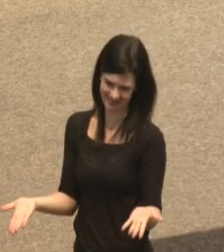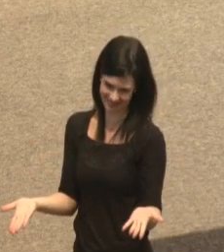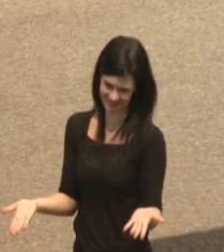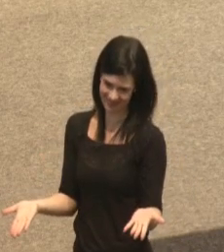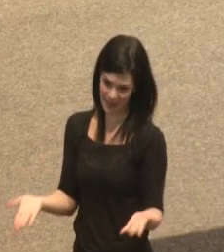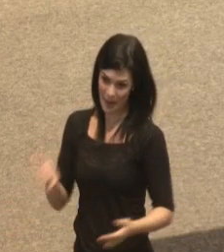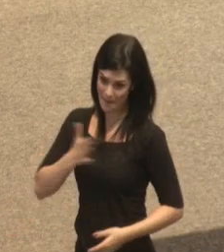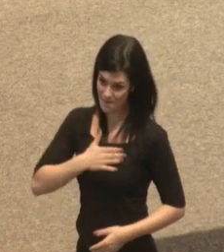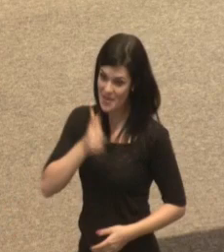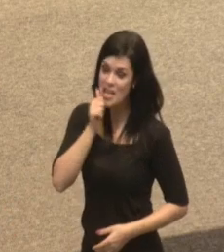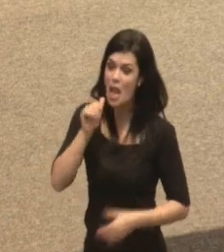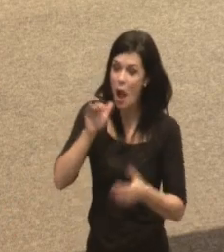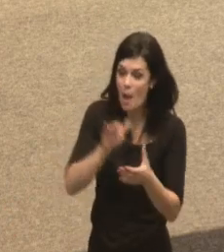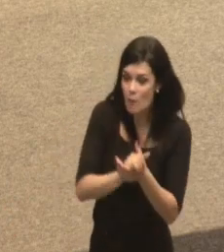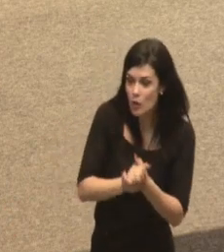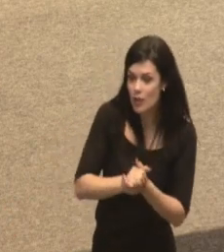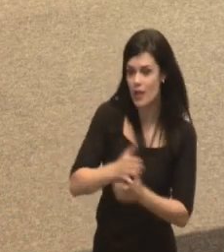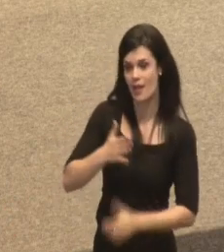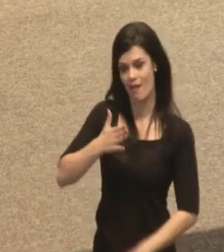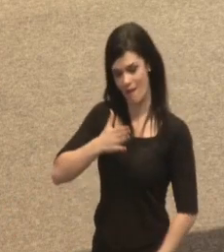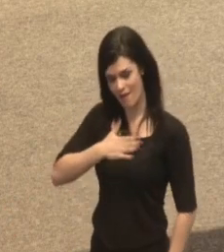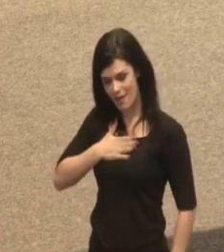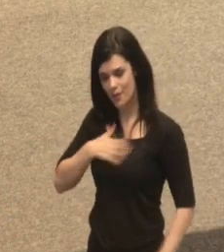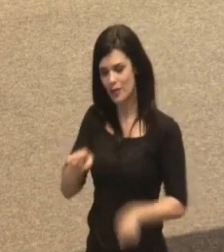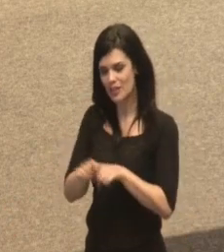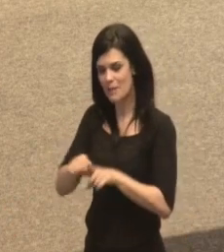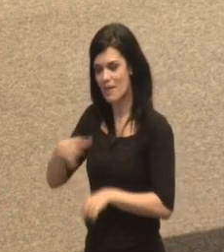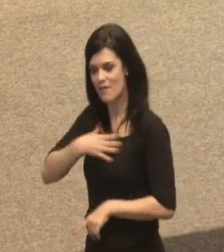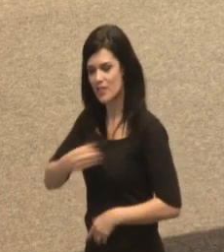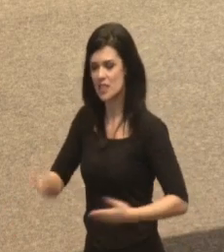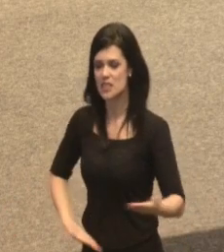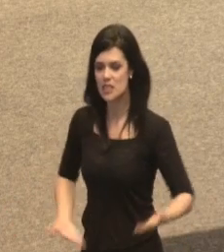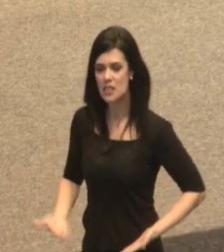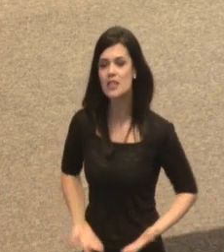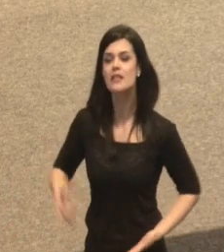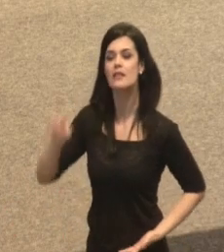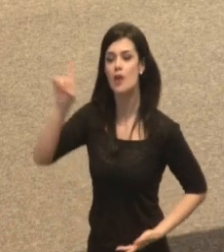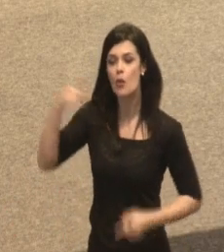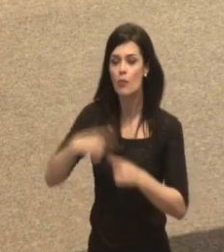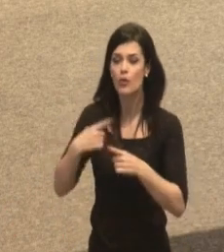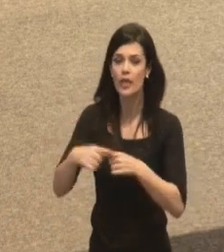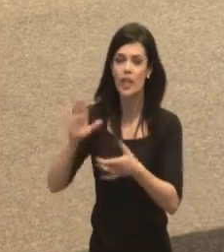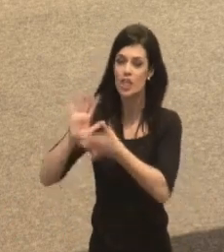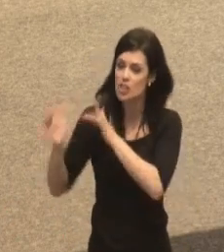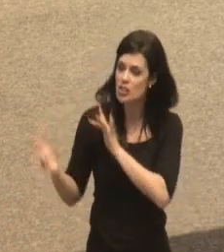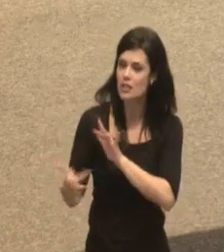eu e a minha esposa servimos o Senhor, porque Jesus